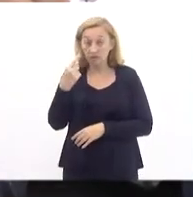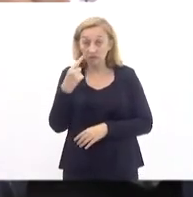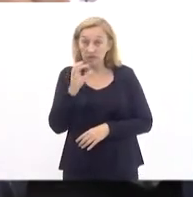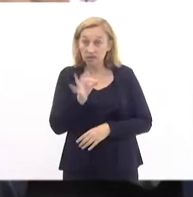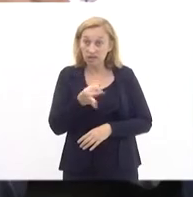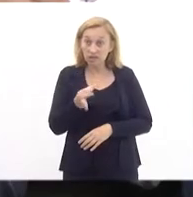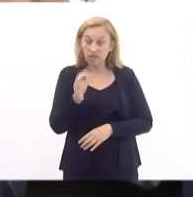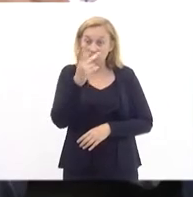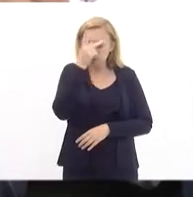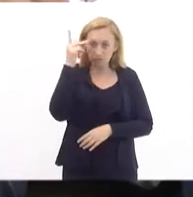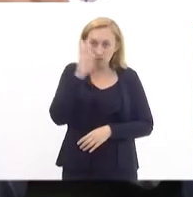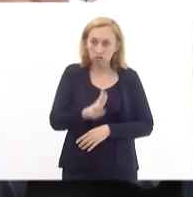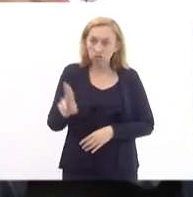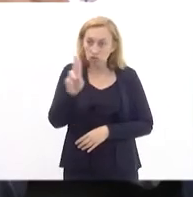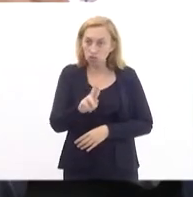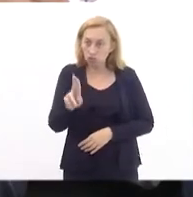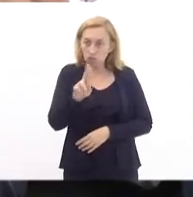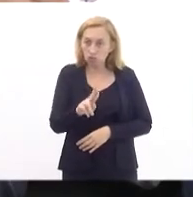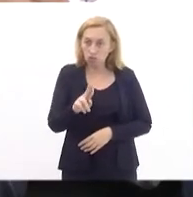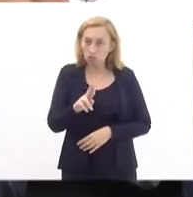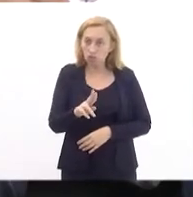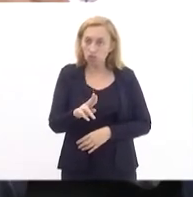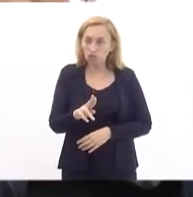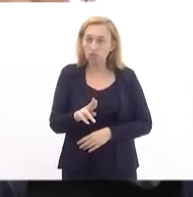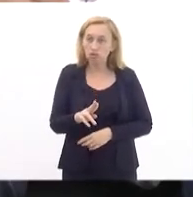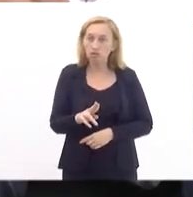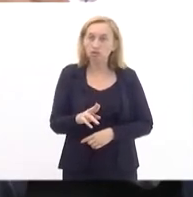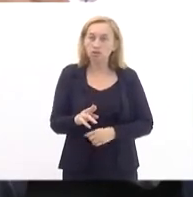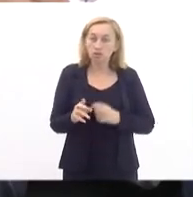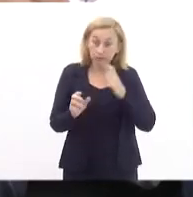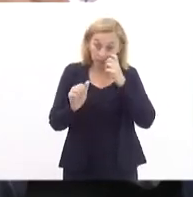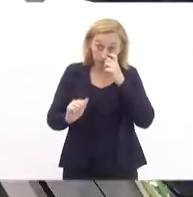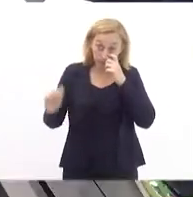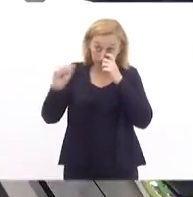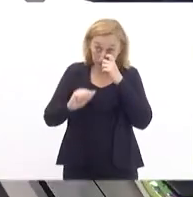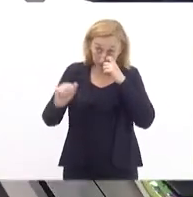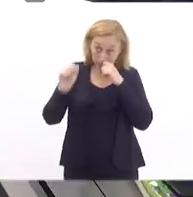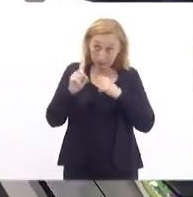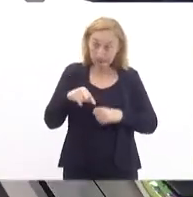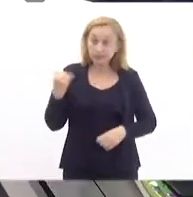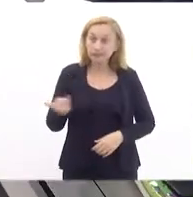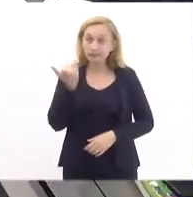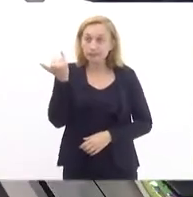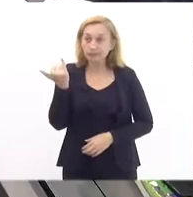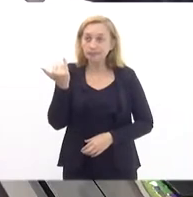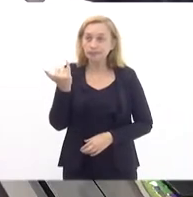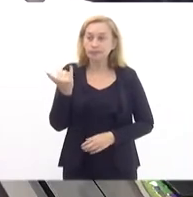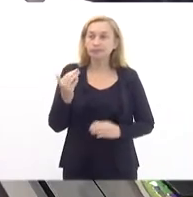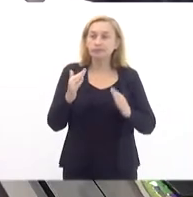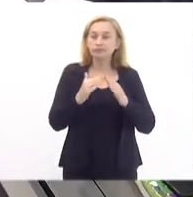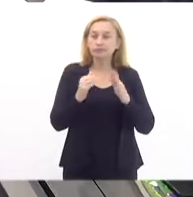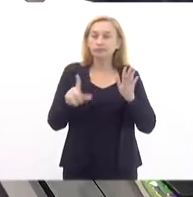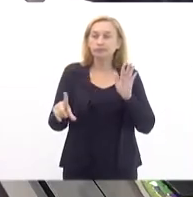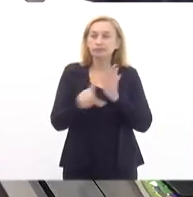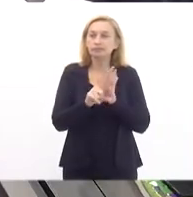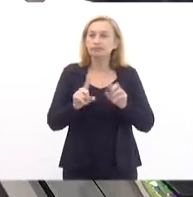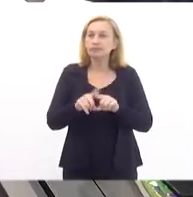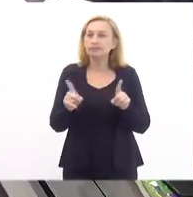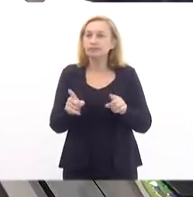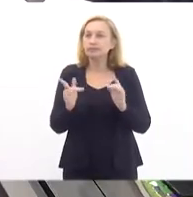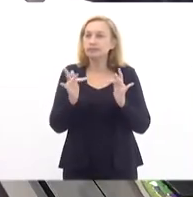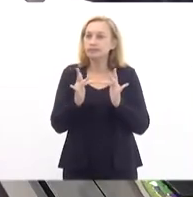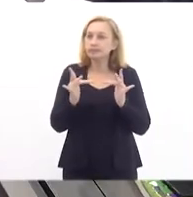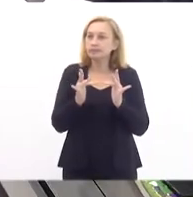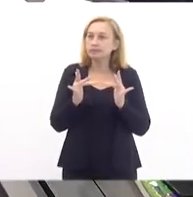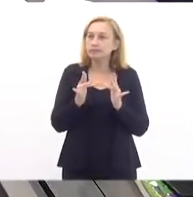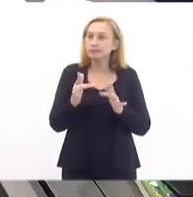efetivamente utilizam, e não somente, e, assim, é lógico que as associações são sempre muito importantes, a Casa Legislativa, mas manter esse